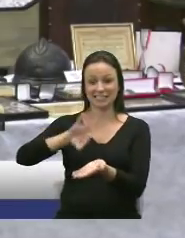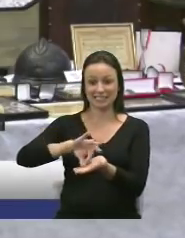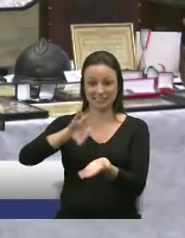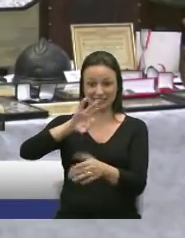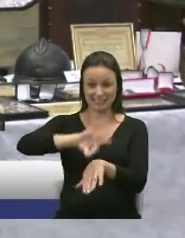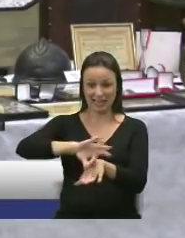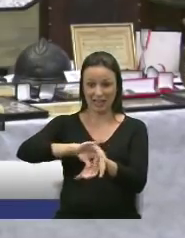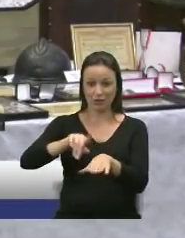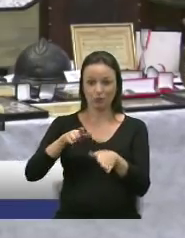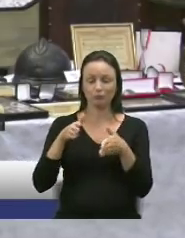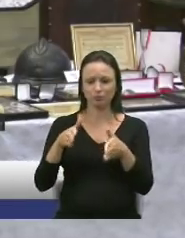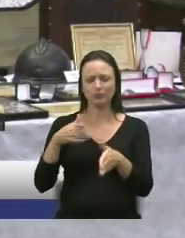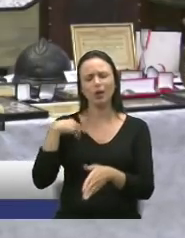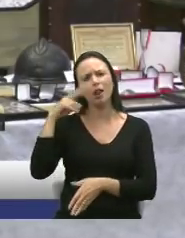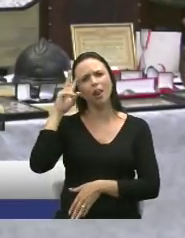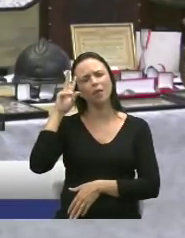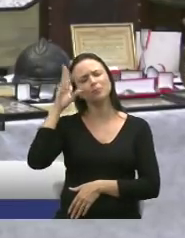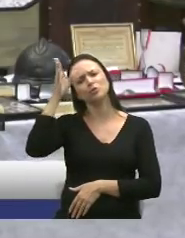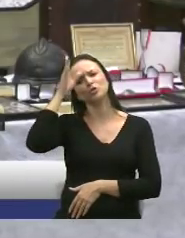Chico,